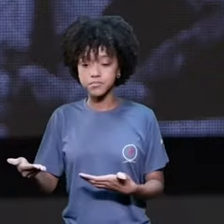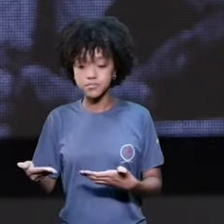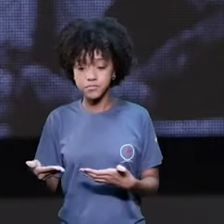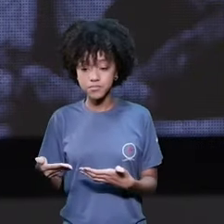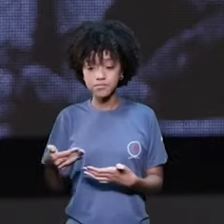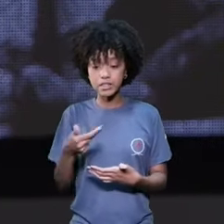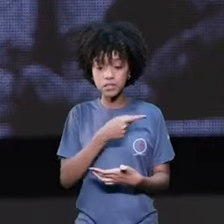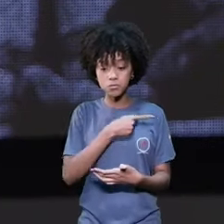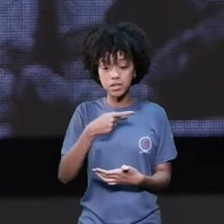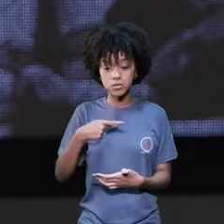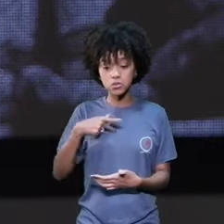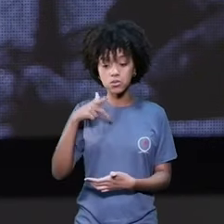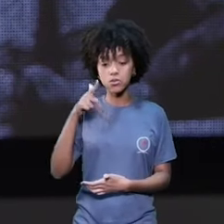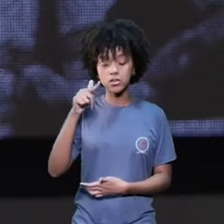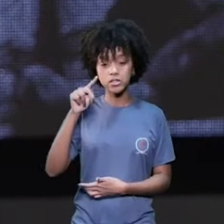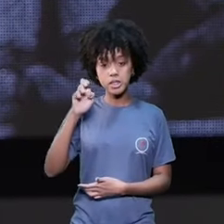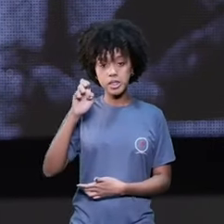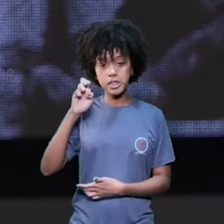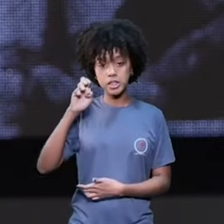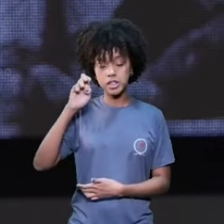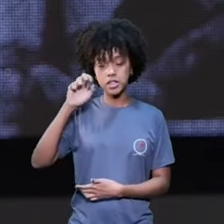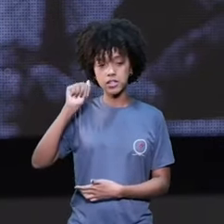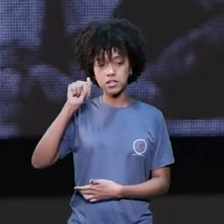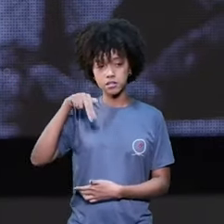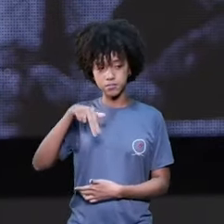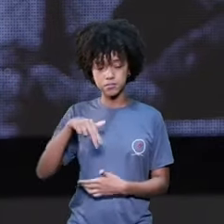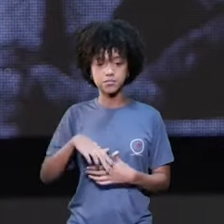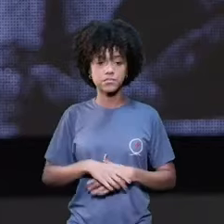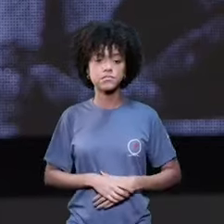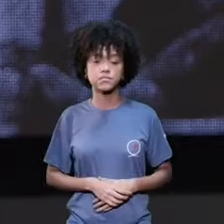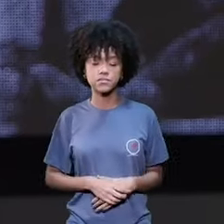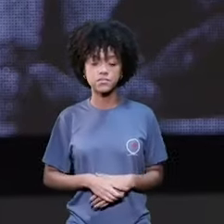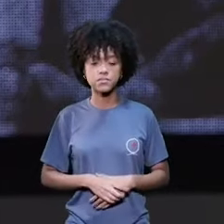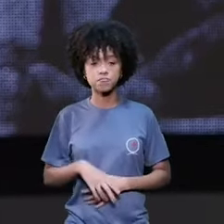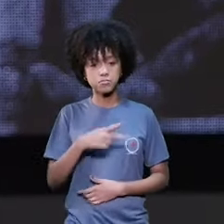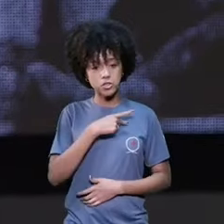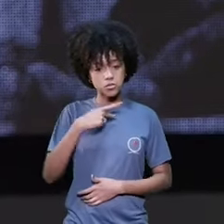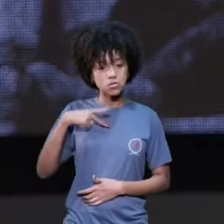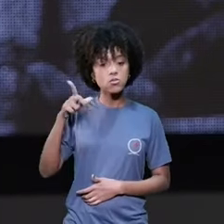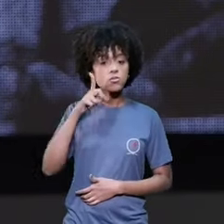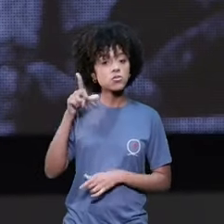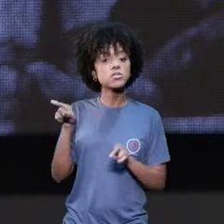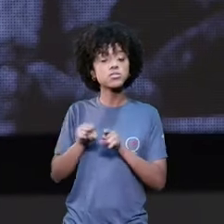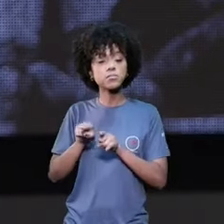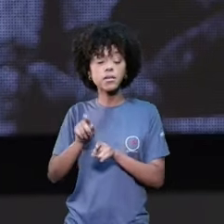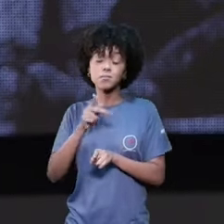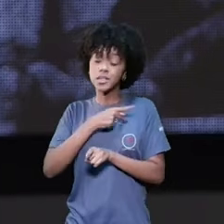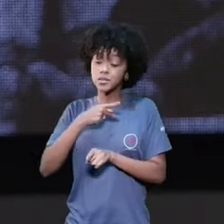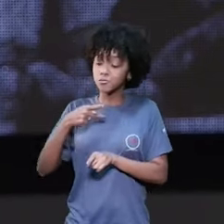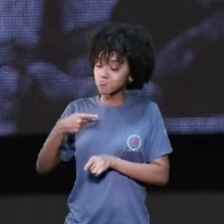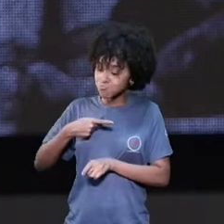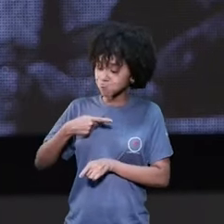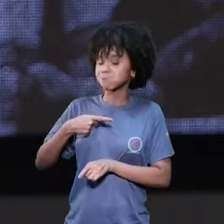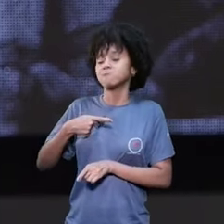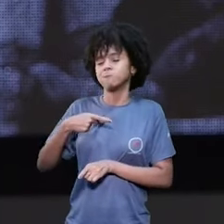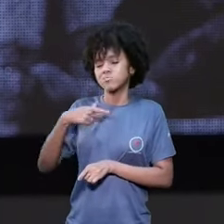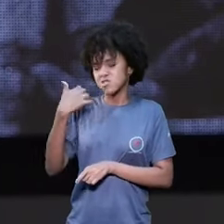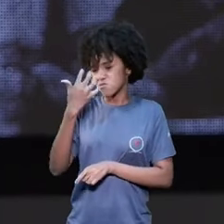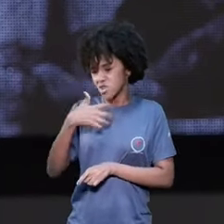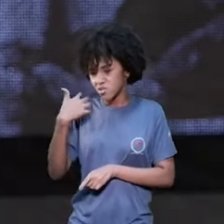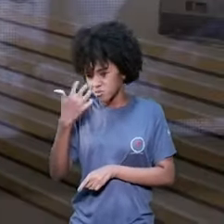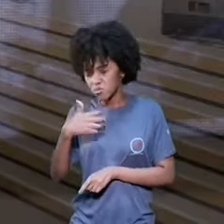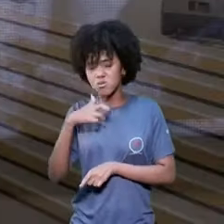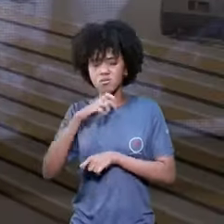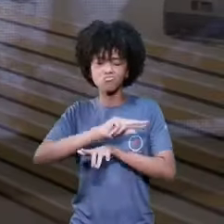pastor Jean. Sempre um prazer estar com vocês. Vocês moram no meu coração. Deus abençoe o cantor Adriano Massal. Que prazer, que honra, que voz linda. Os demais